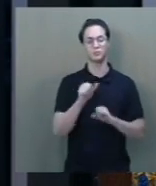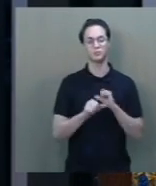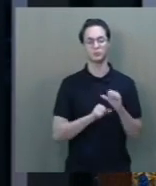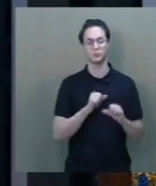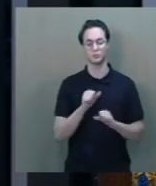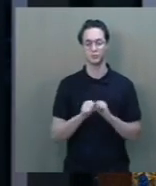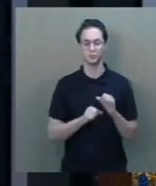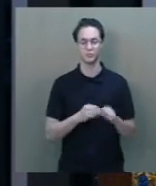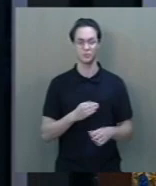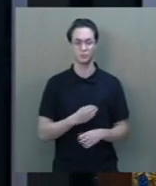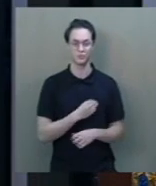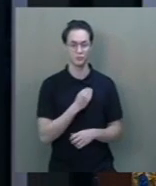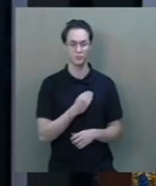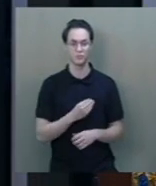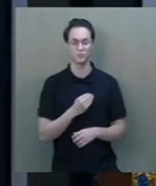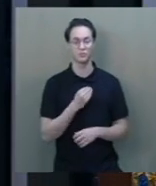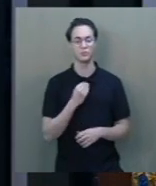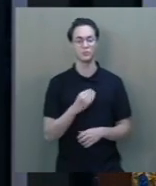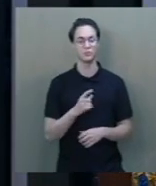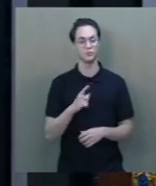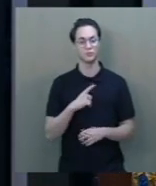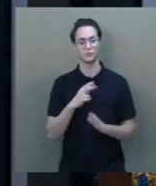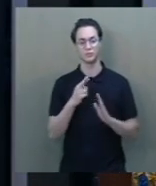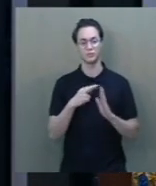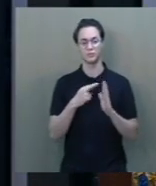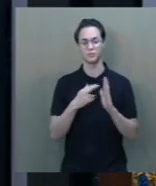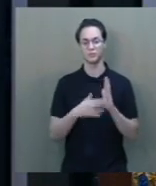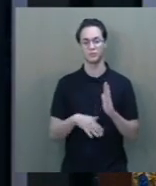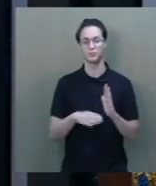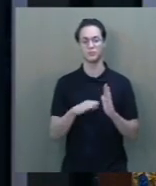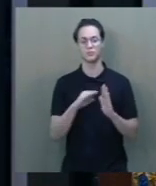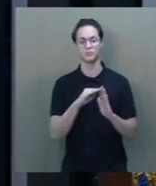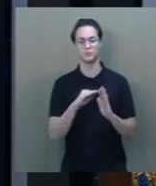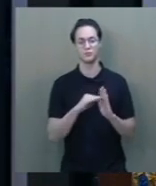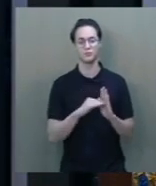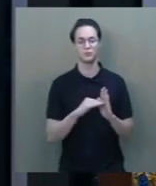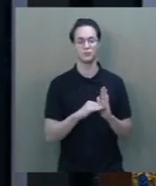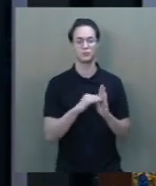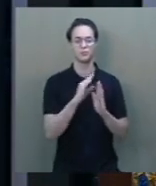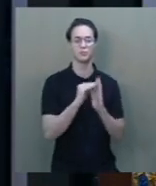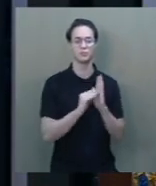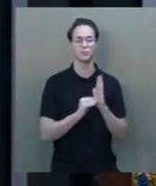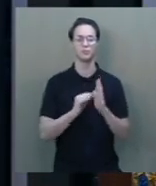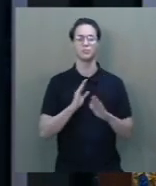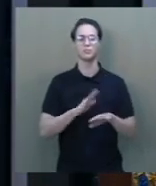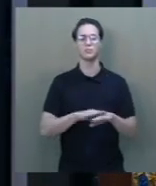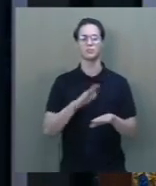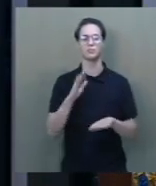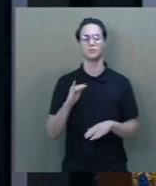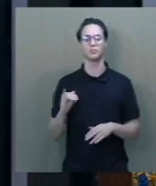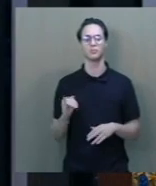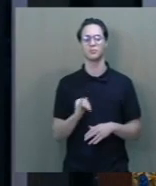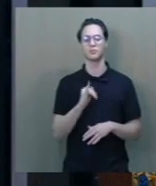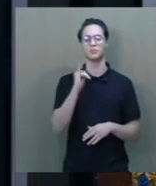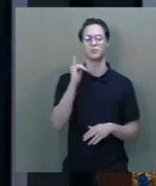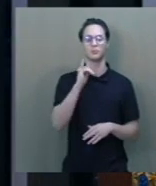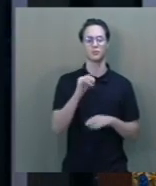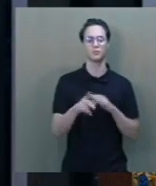com a oportunidade de relatar e debater matérias das mais importantes e relevantes para o